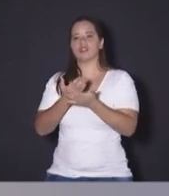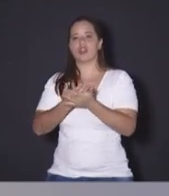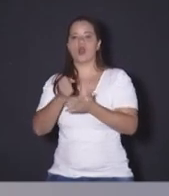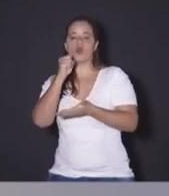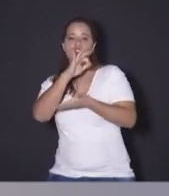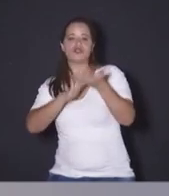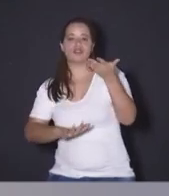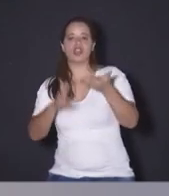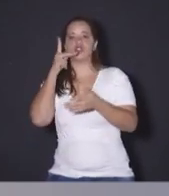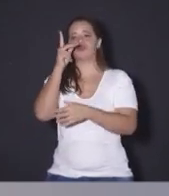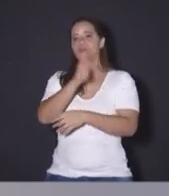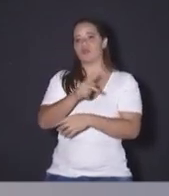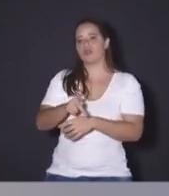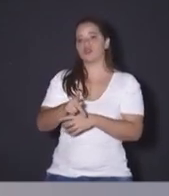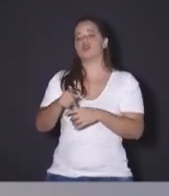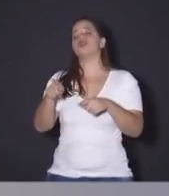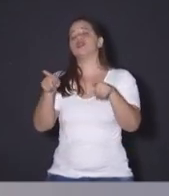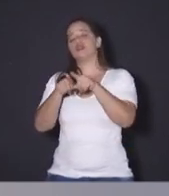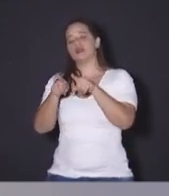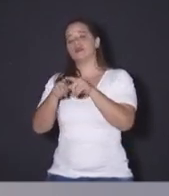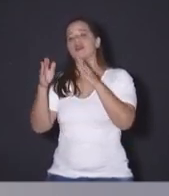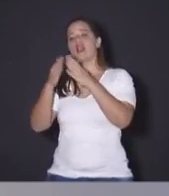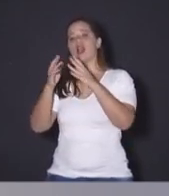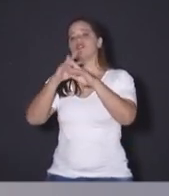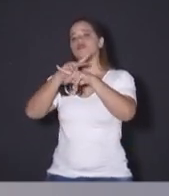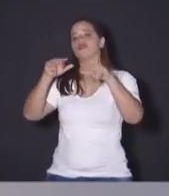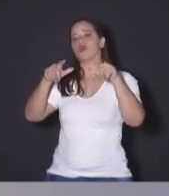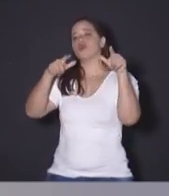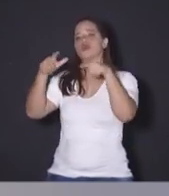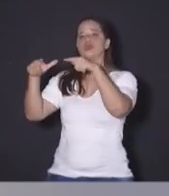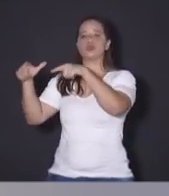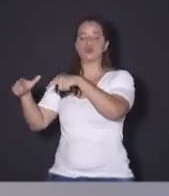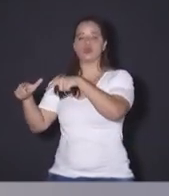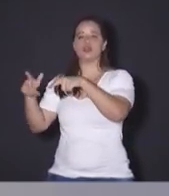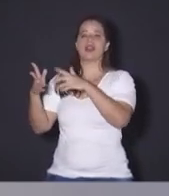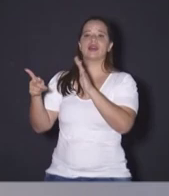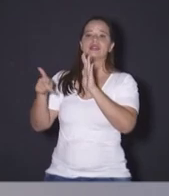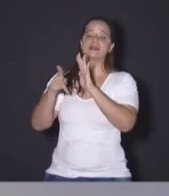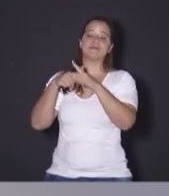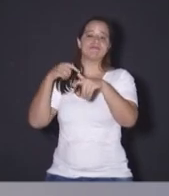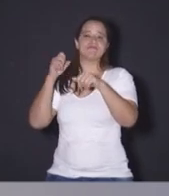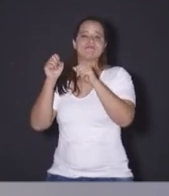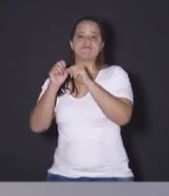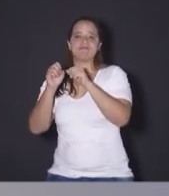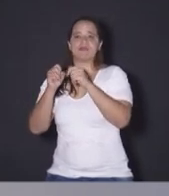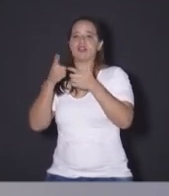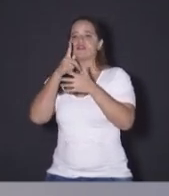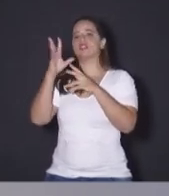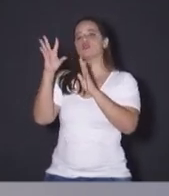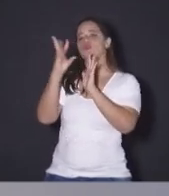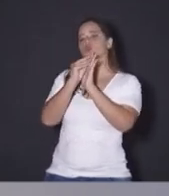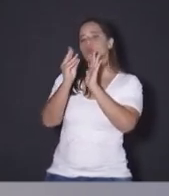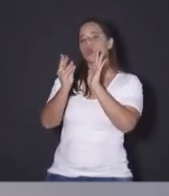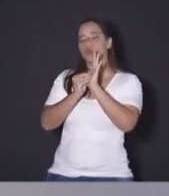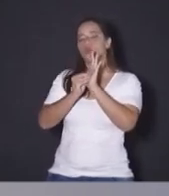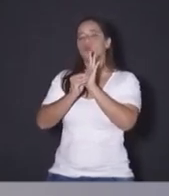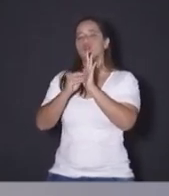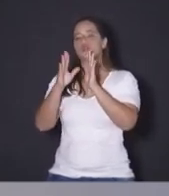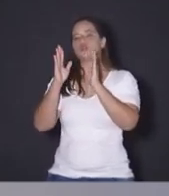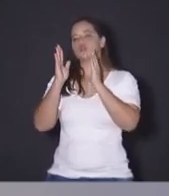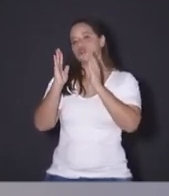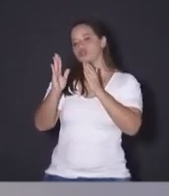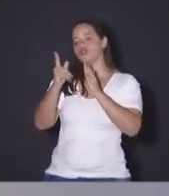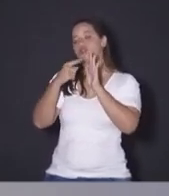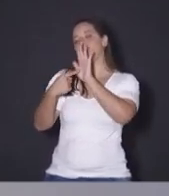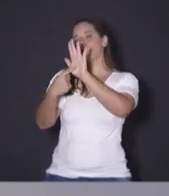do professor mas também em casa em outros lugares pra é trabalhar os assuntos que foram